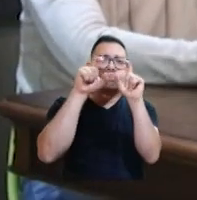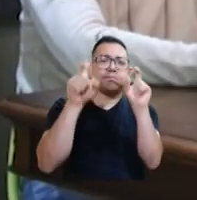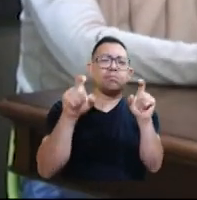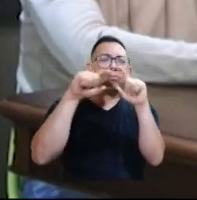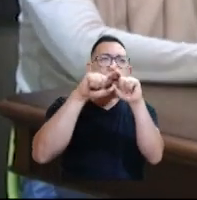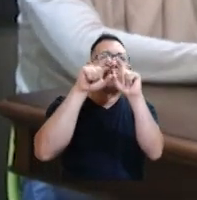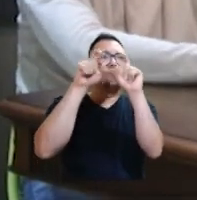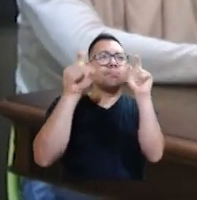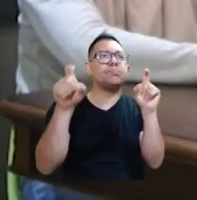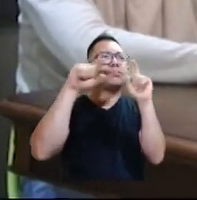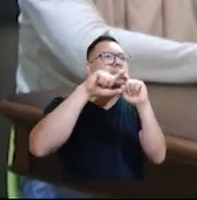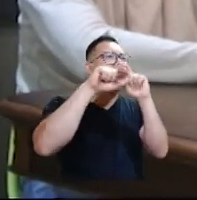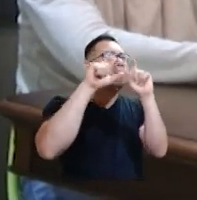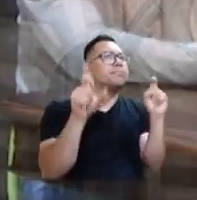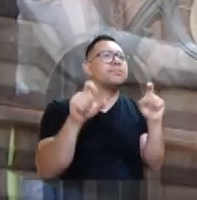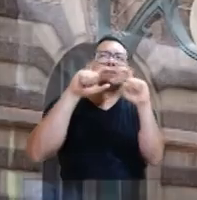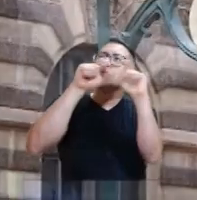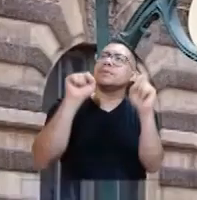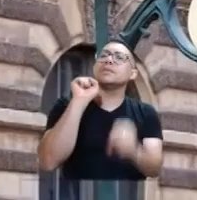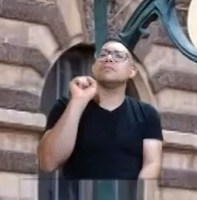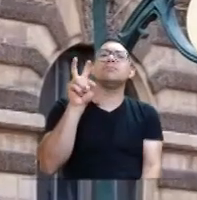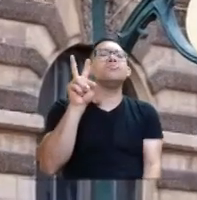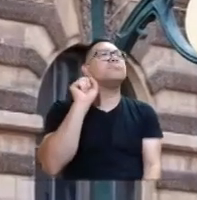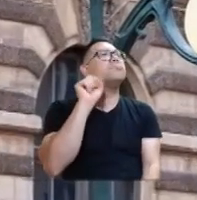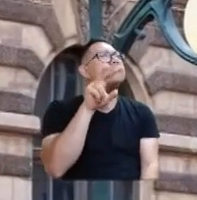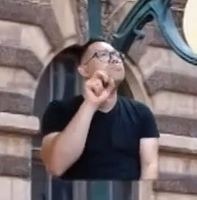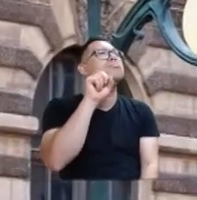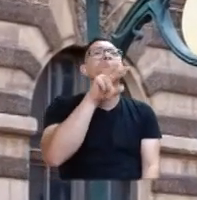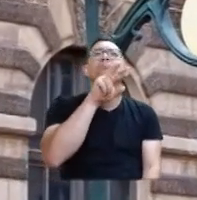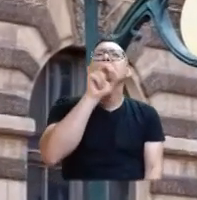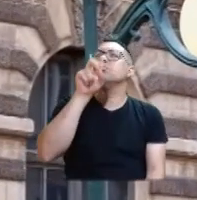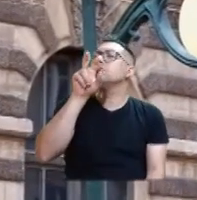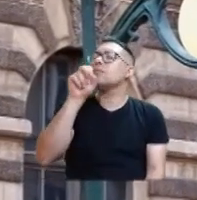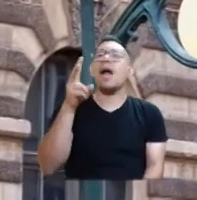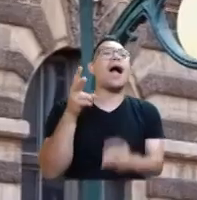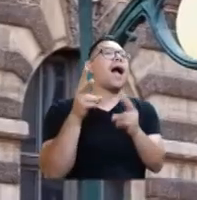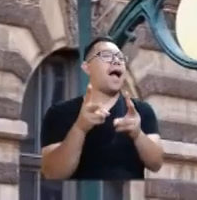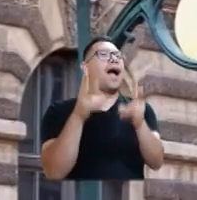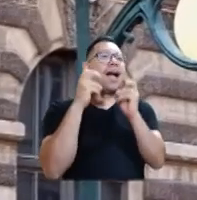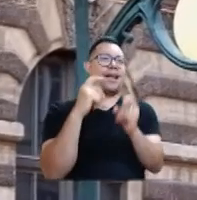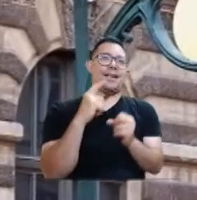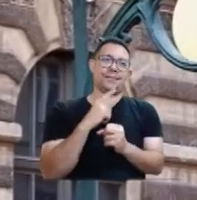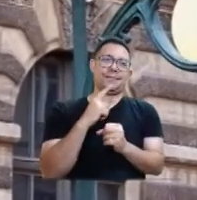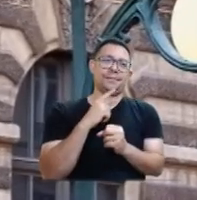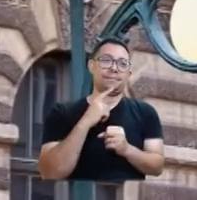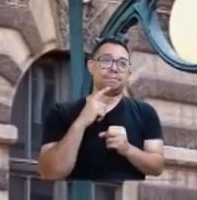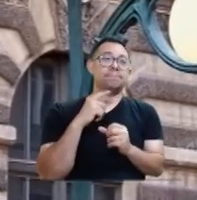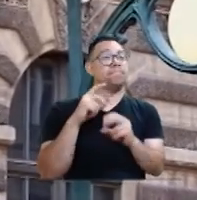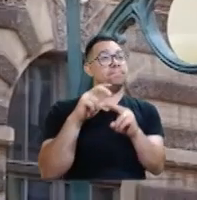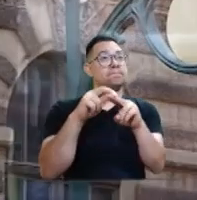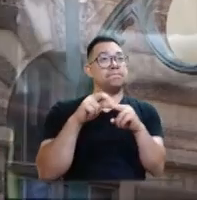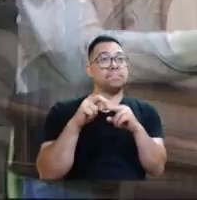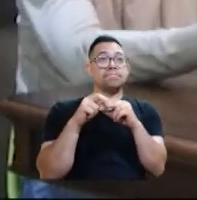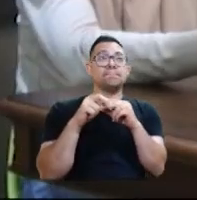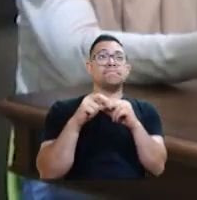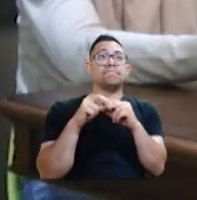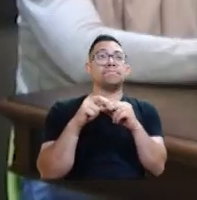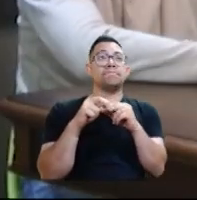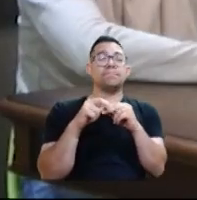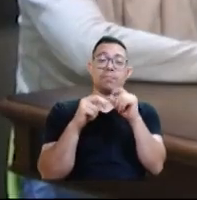entradas todas são em Art Nouveau, né, trabalhos em ferro, com vidro, muito detalhe, muito bonito